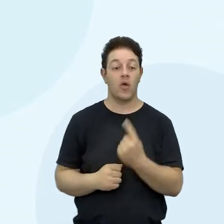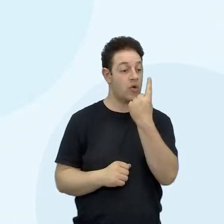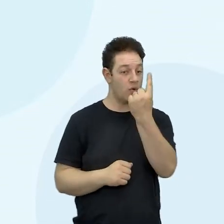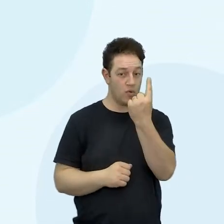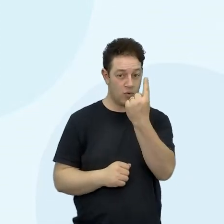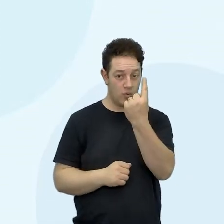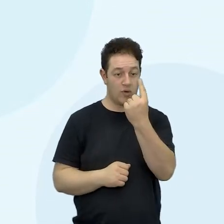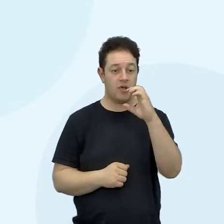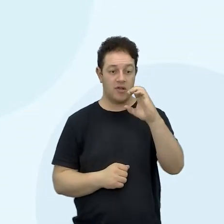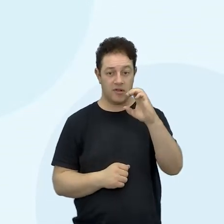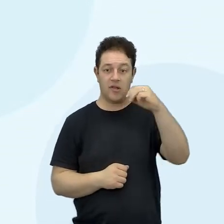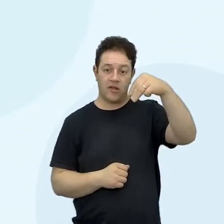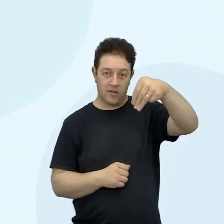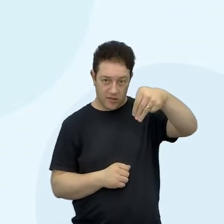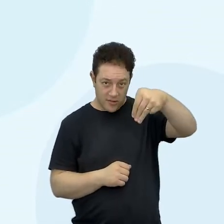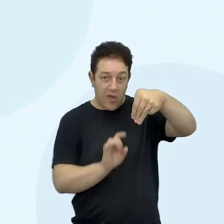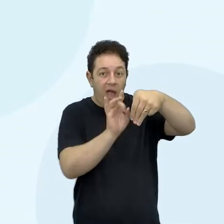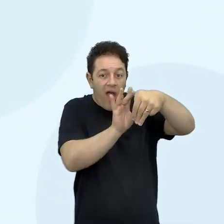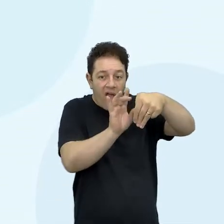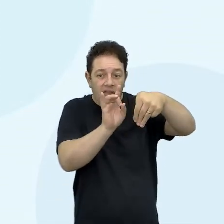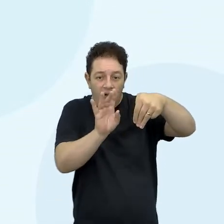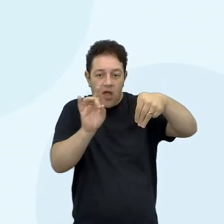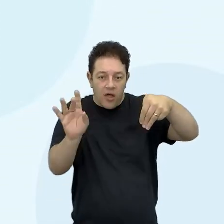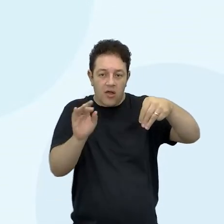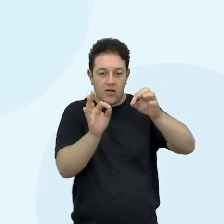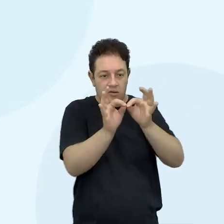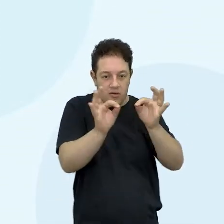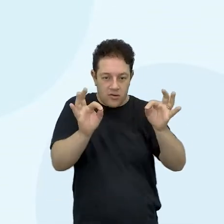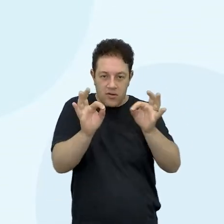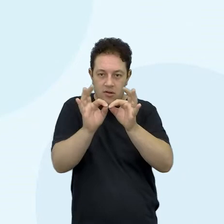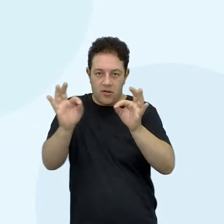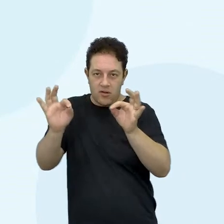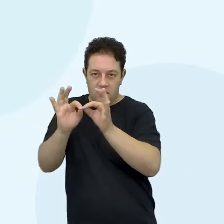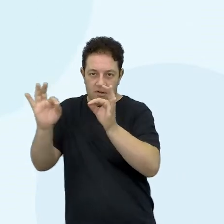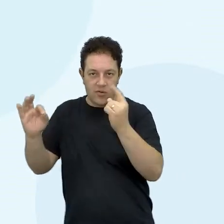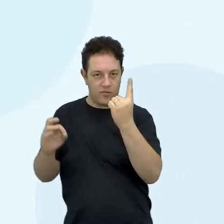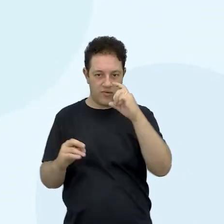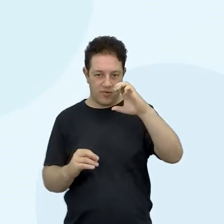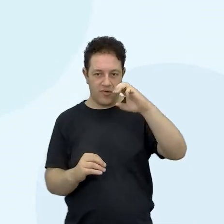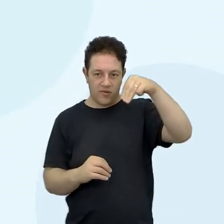1 centímetro do meu desenho,